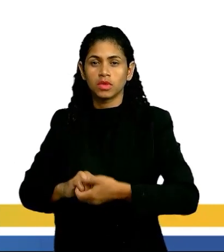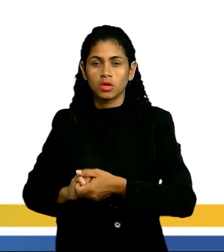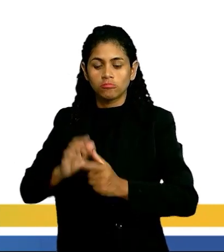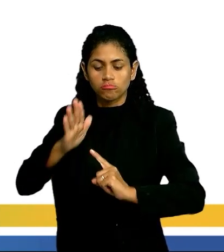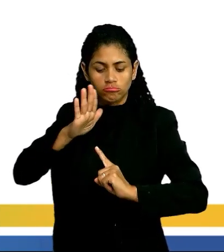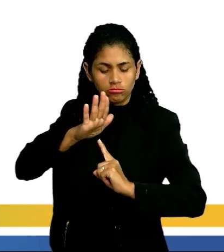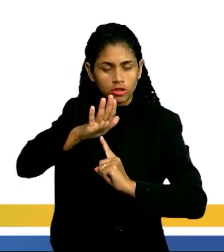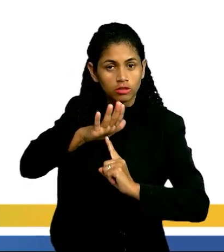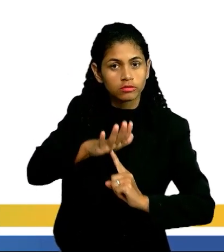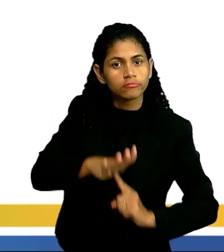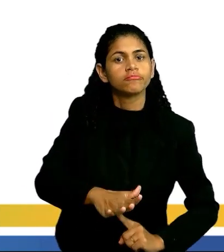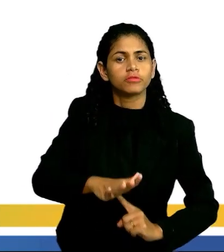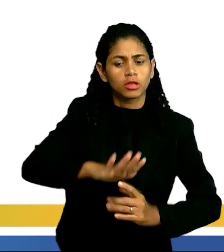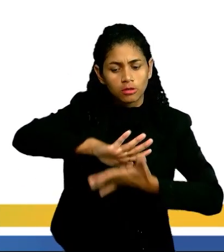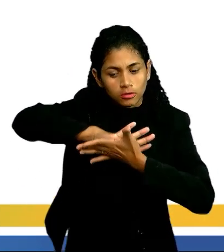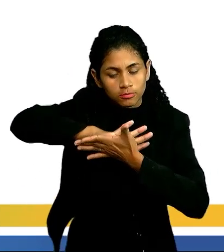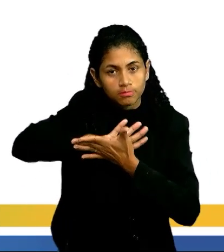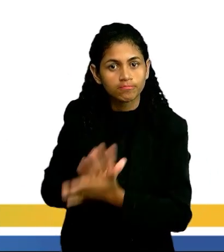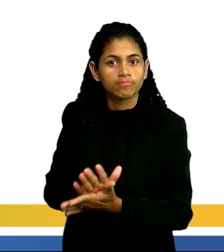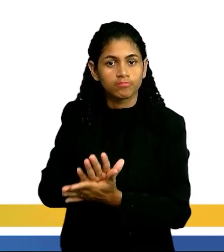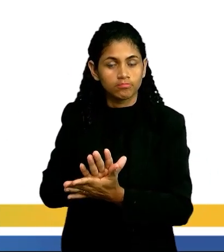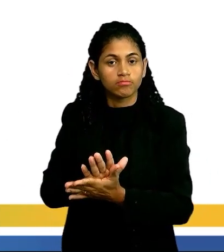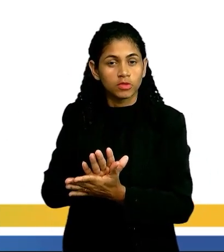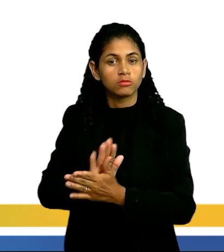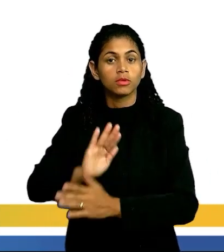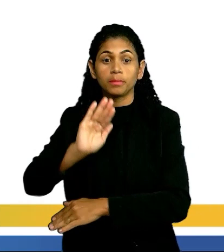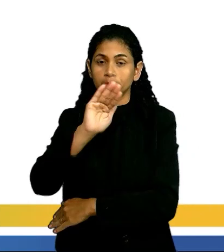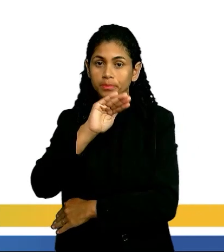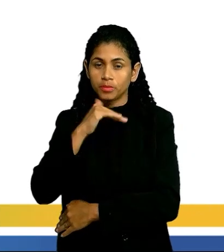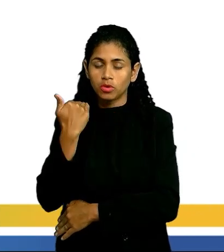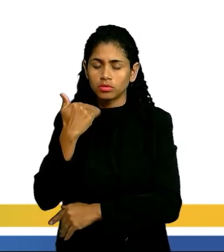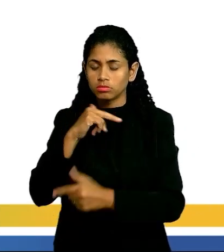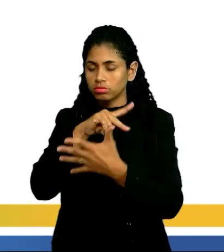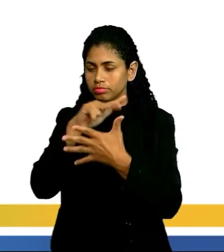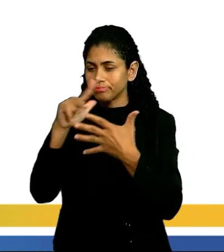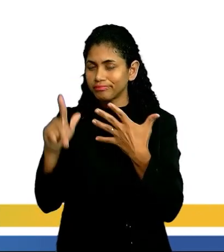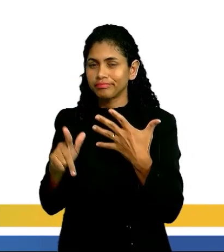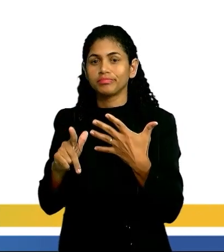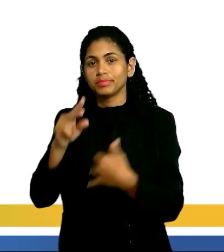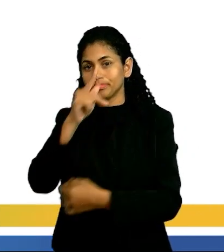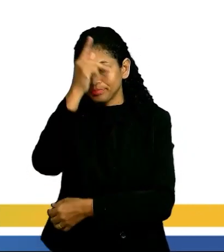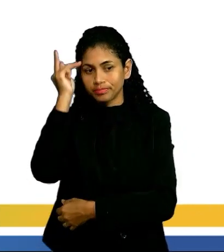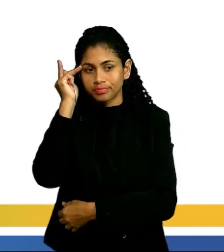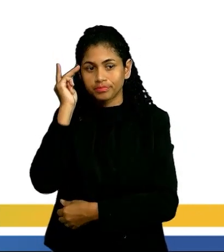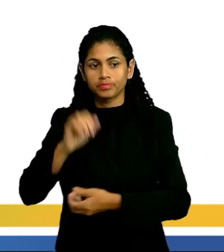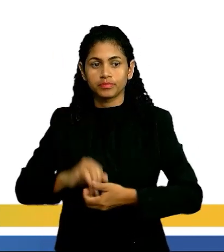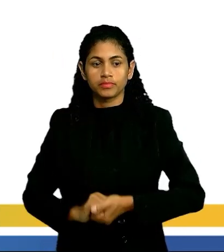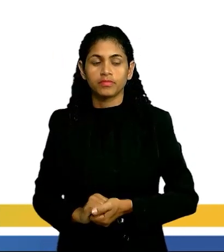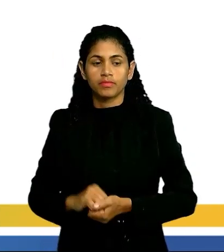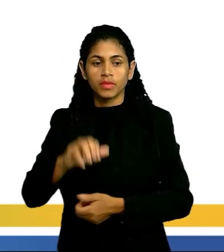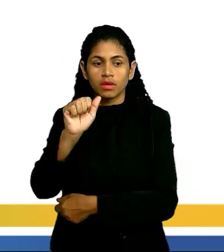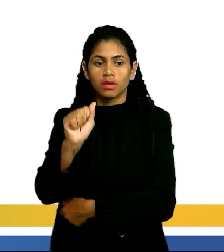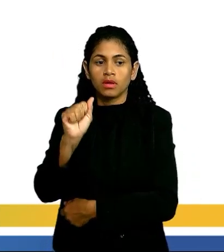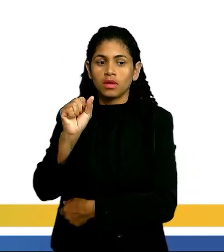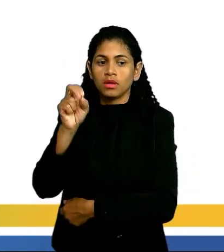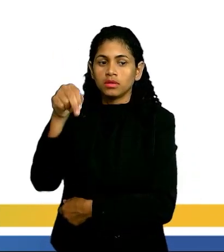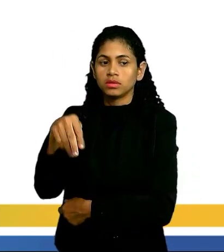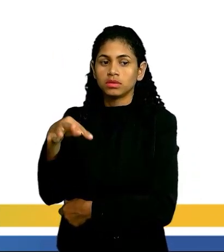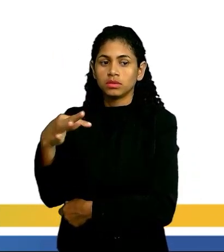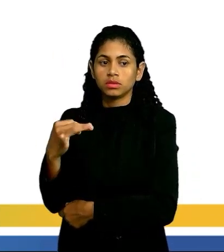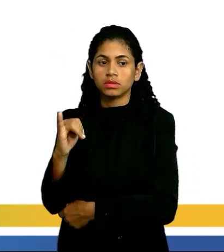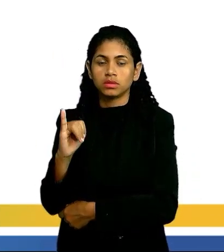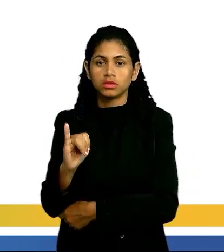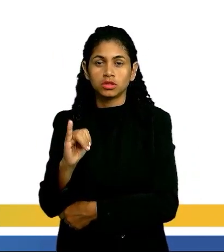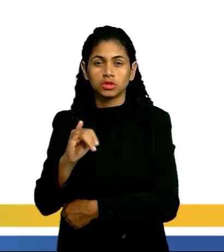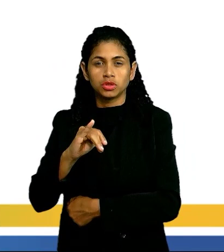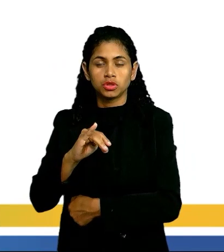um sistema racista que vai culminar com o Holocausto. O antiliberalismo, né, que é a aversão ao liberalismo por